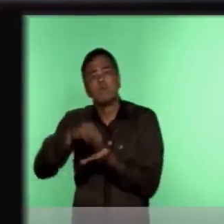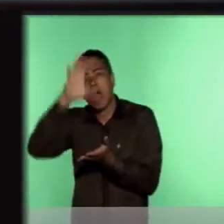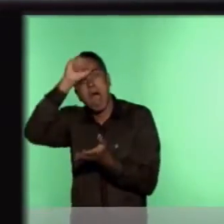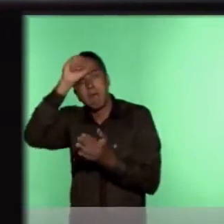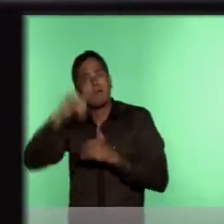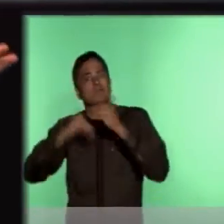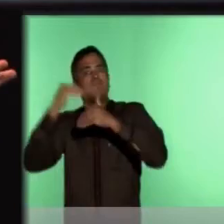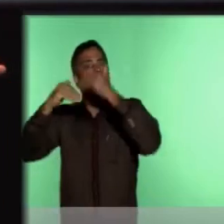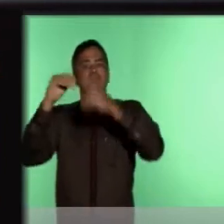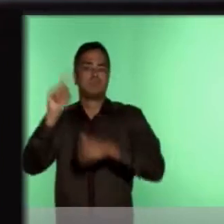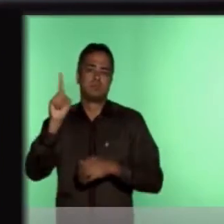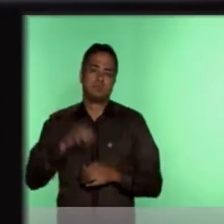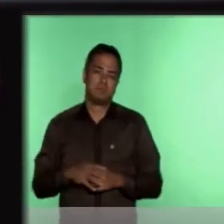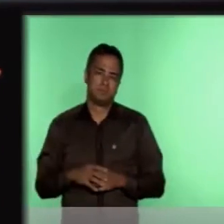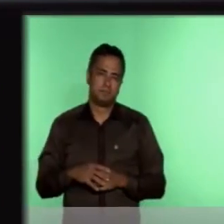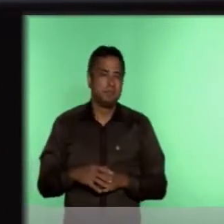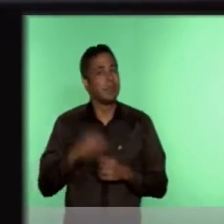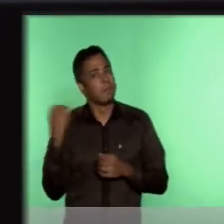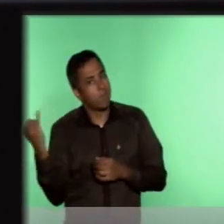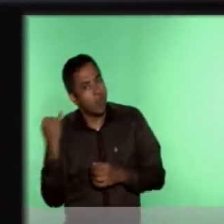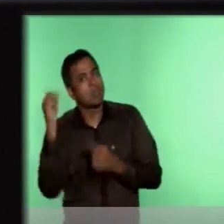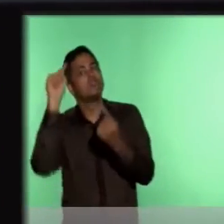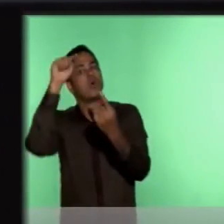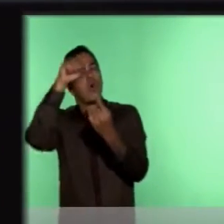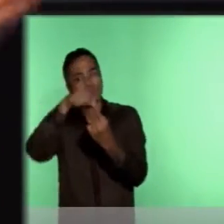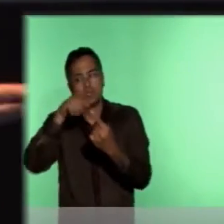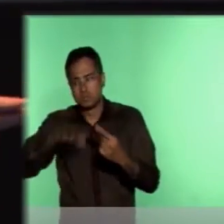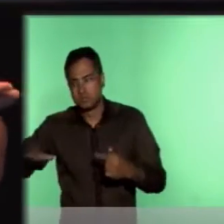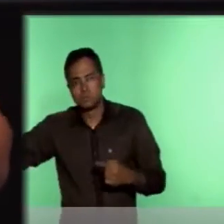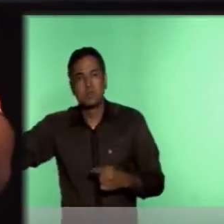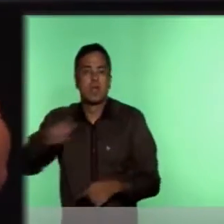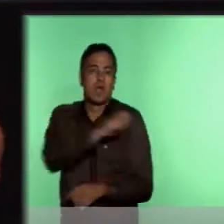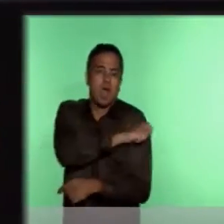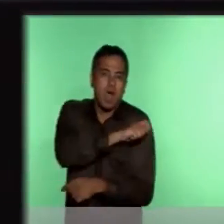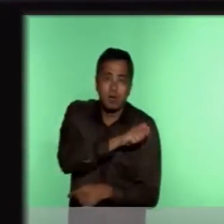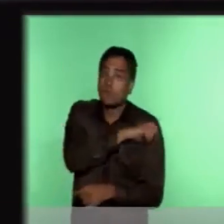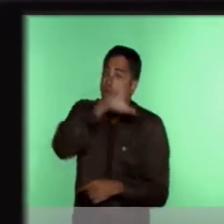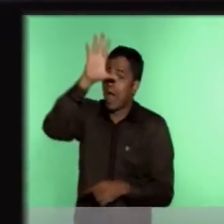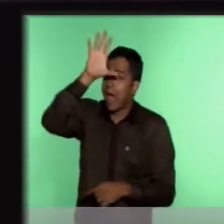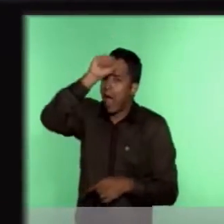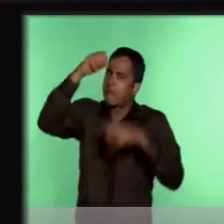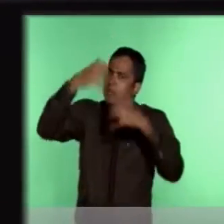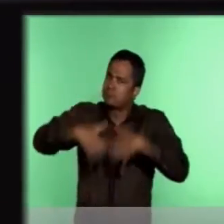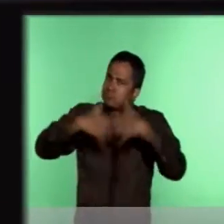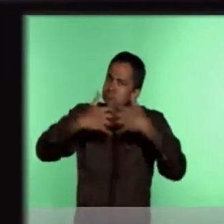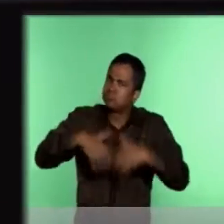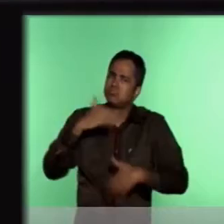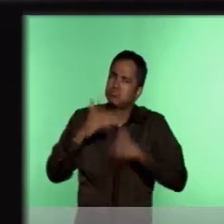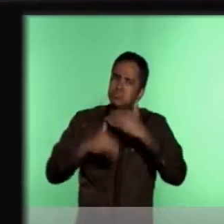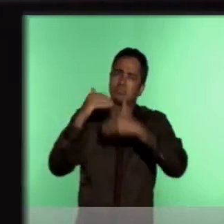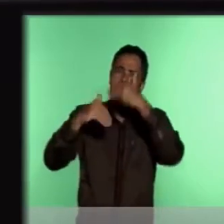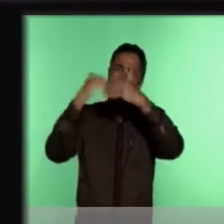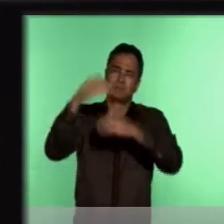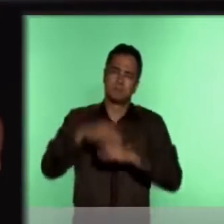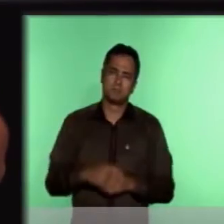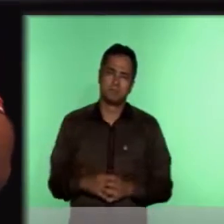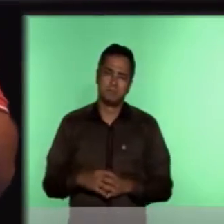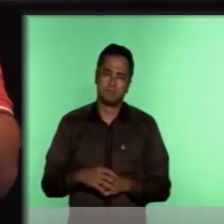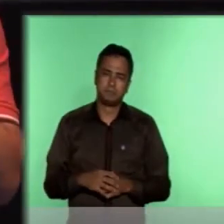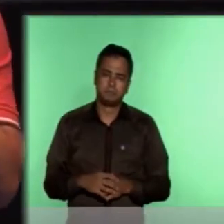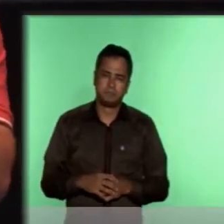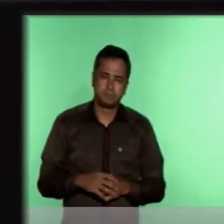que a gente reforça no nível internacional, e a gente conversa com todos os organismos internacionais, é que não existe aprendizagem sem